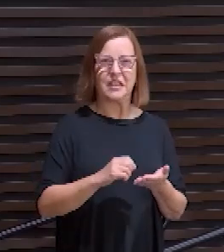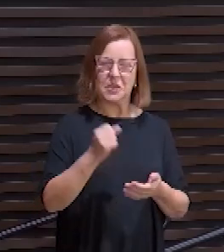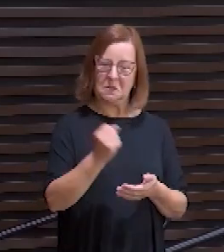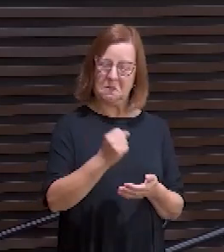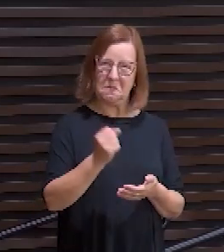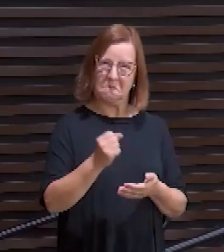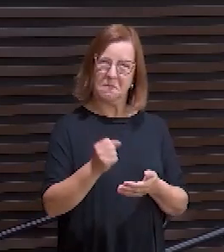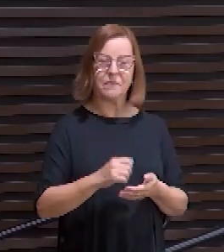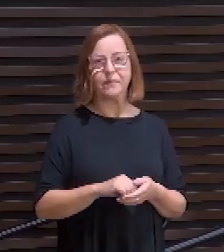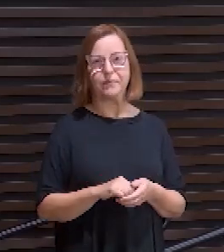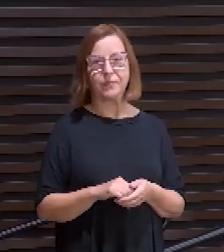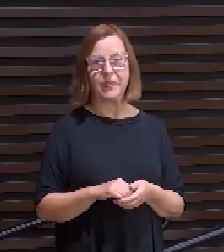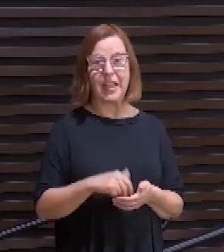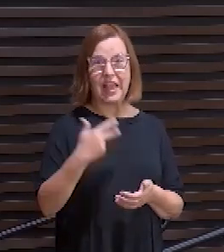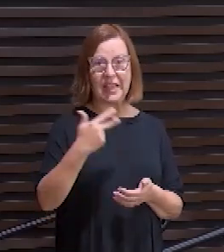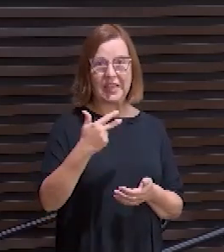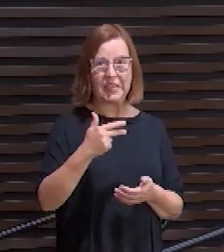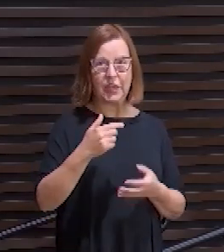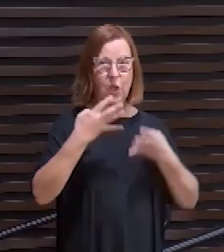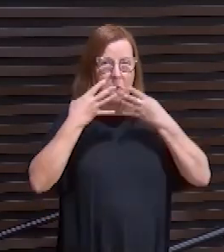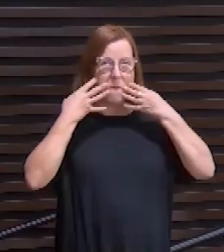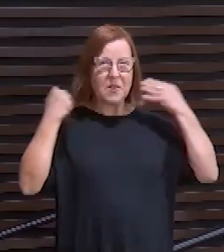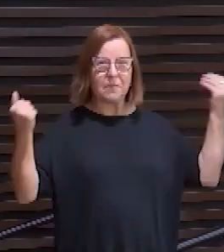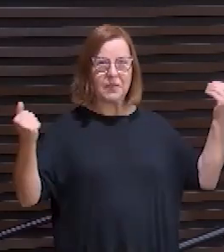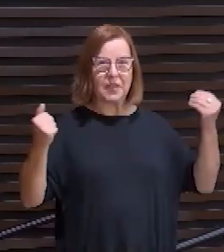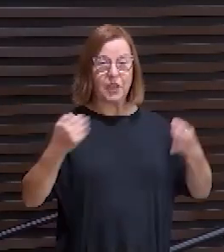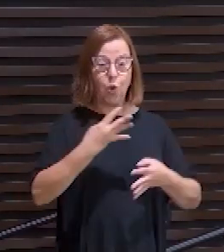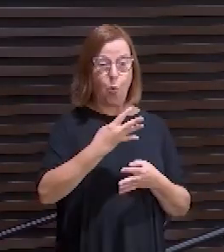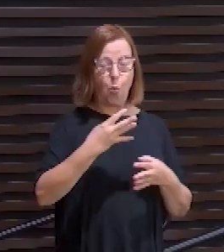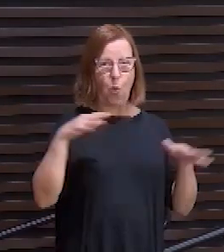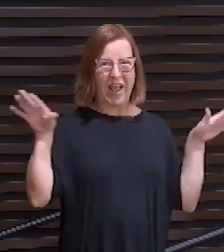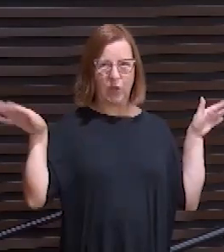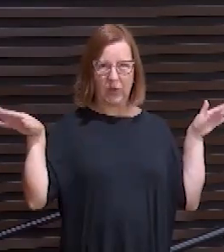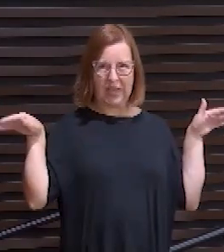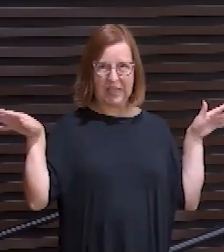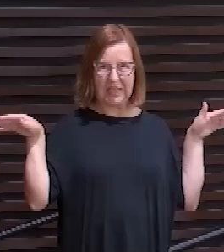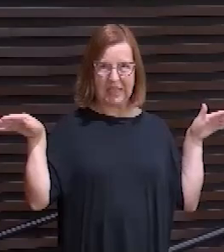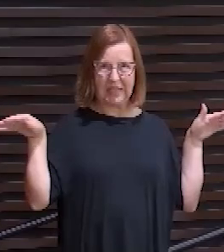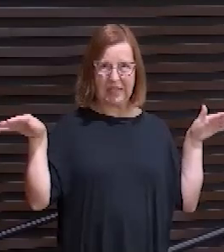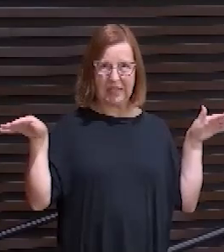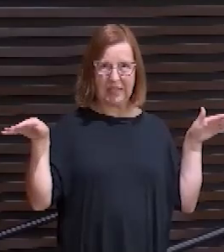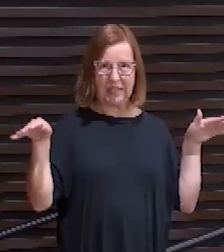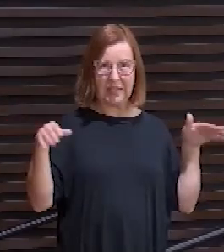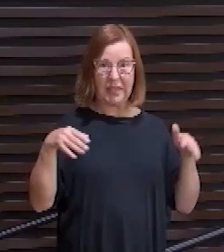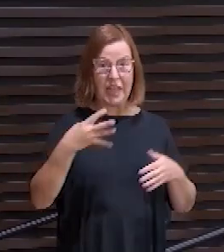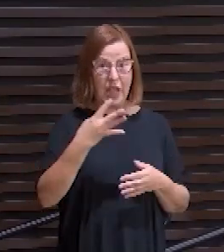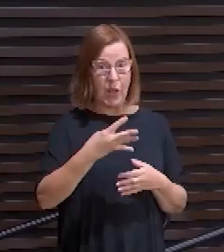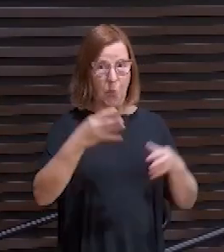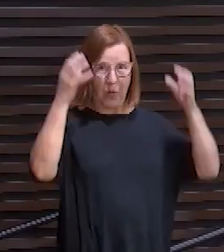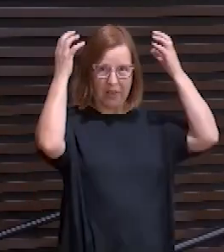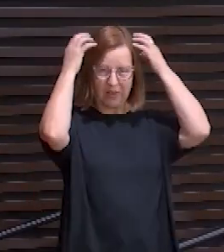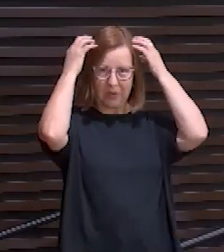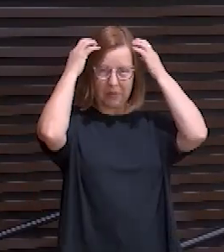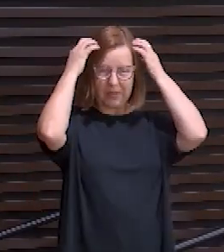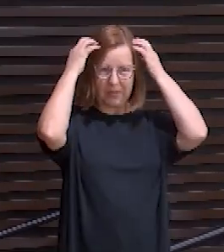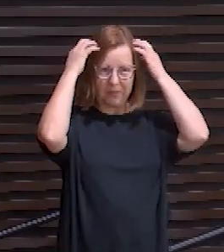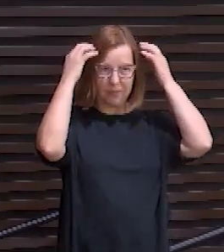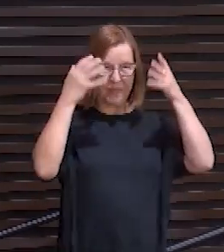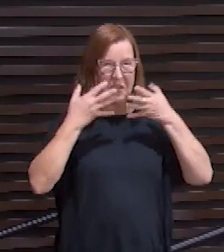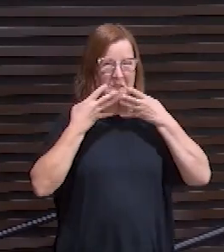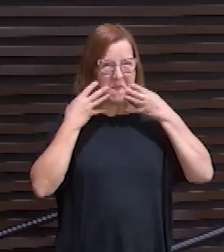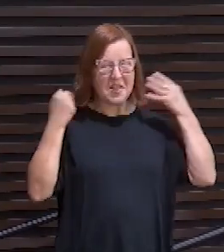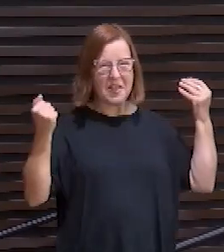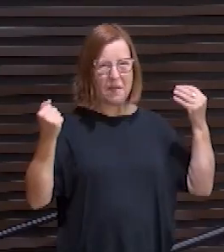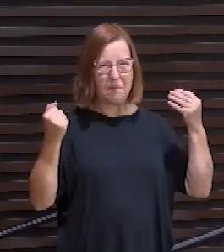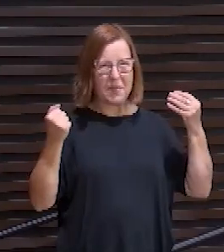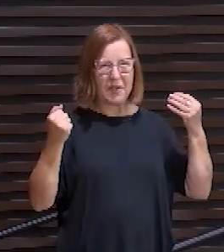irmãos, é um leopardo com 4 asas e 4 cabeças. O leopardo é o animal